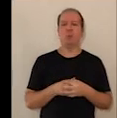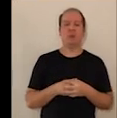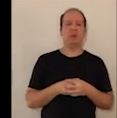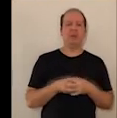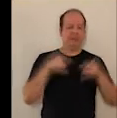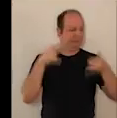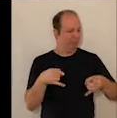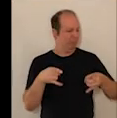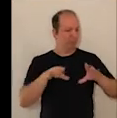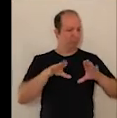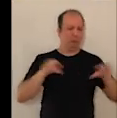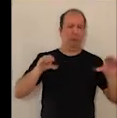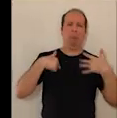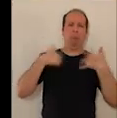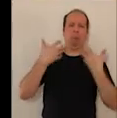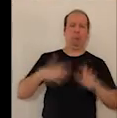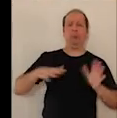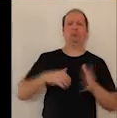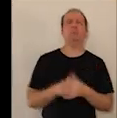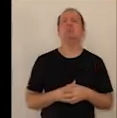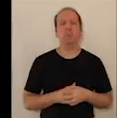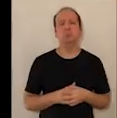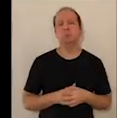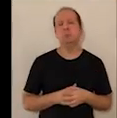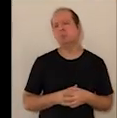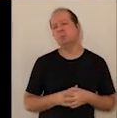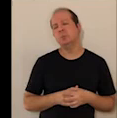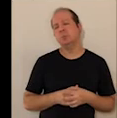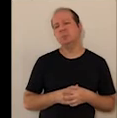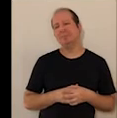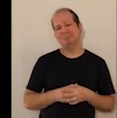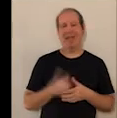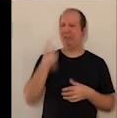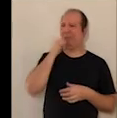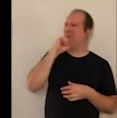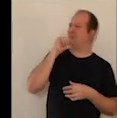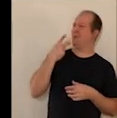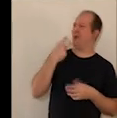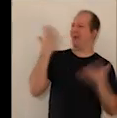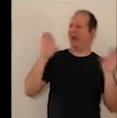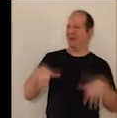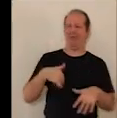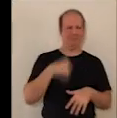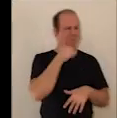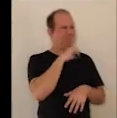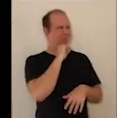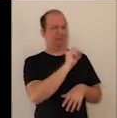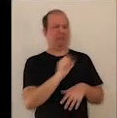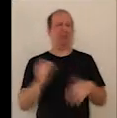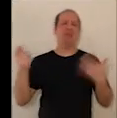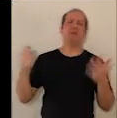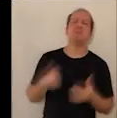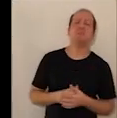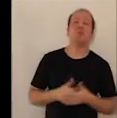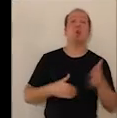sofá. Ah, já disse a minha mãe. Ah, que tua mãe vá pro inferno! Quero que dê